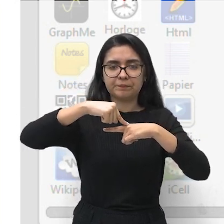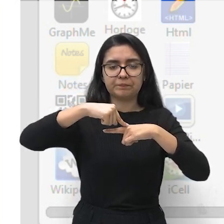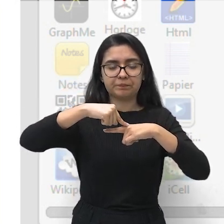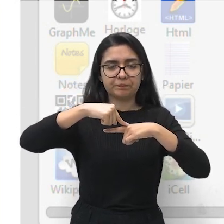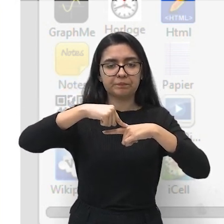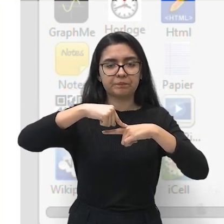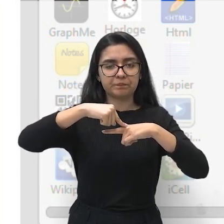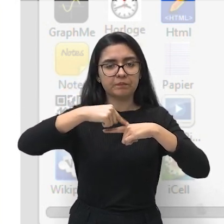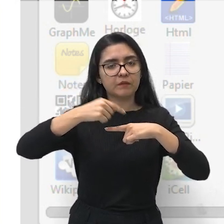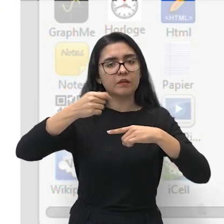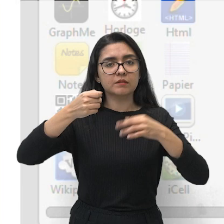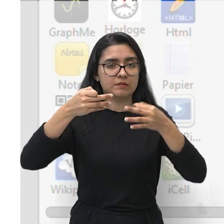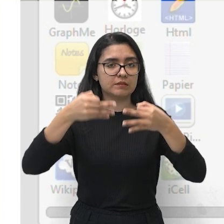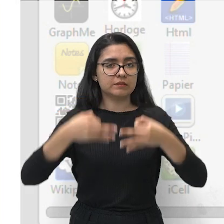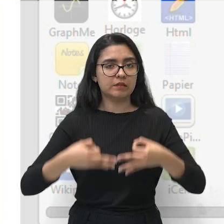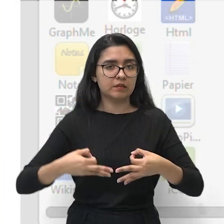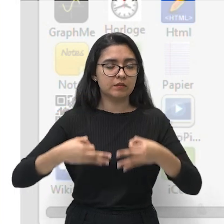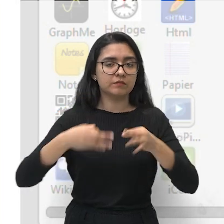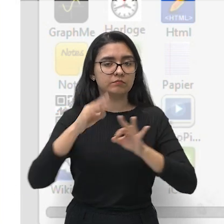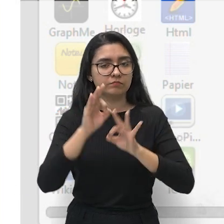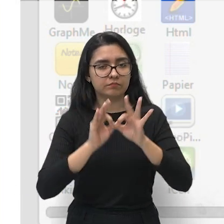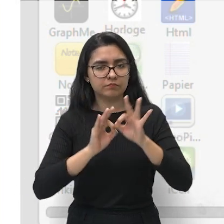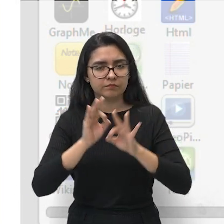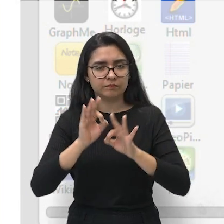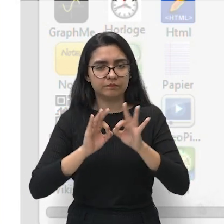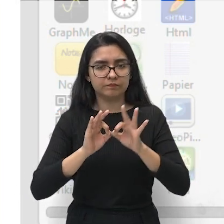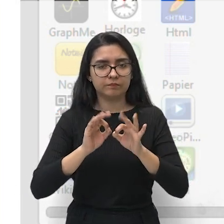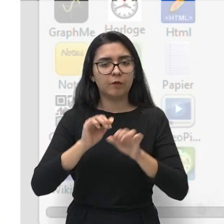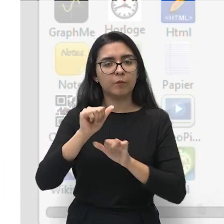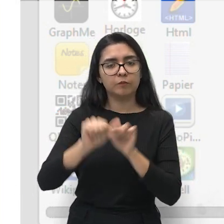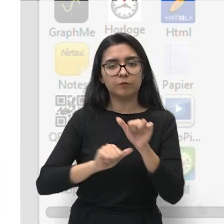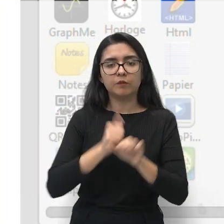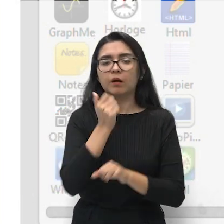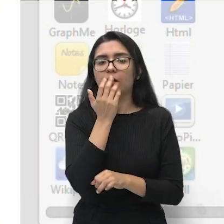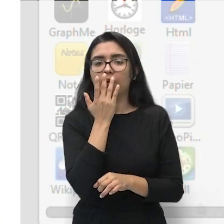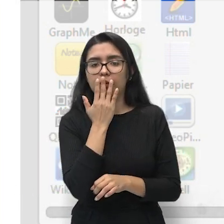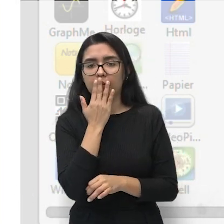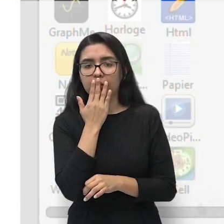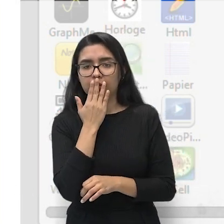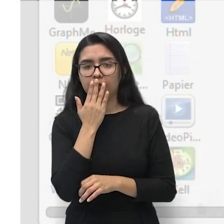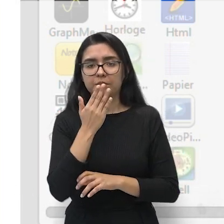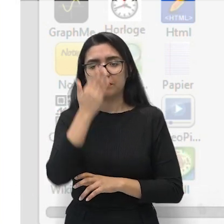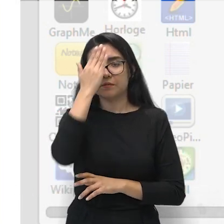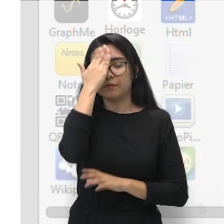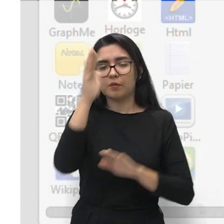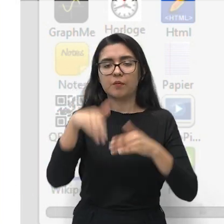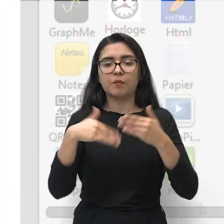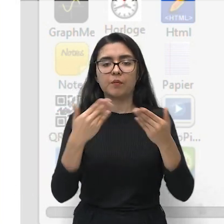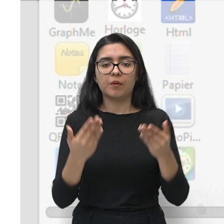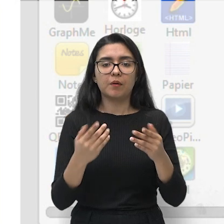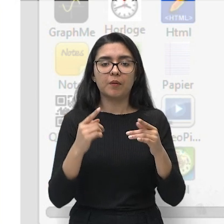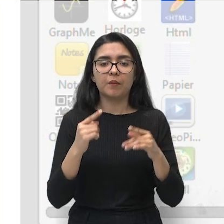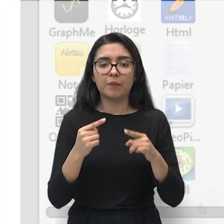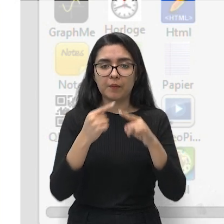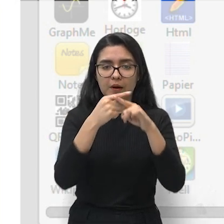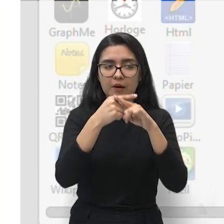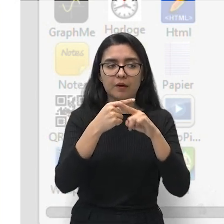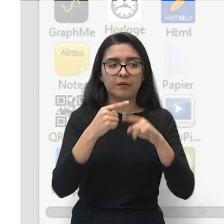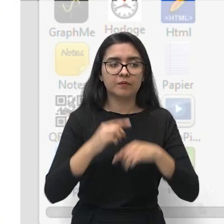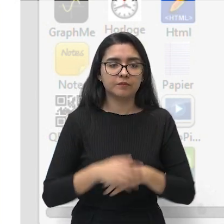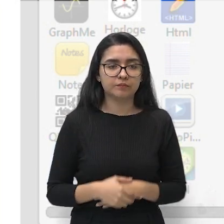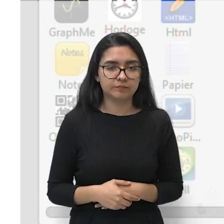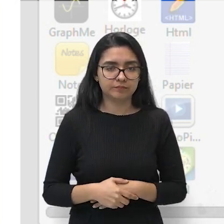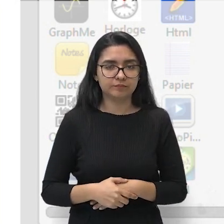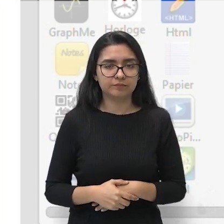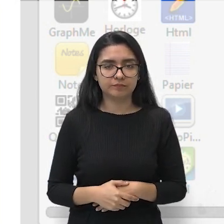Vamos posicionar aqui bem certinho. Vamos mudar aqui a cor para distinguir o que vai ser arco. Então, o que, é que nós vamos fazer agora?